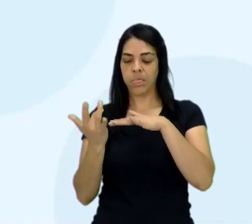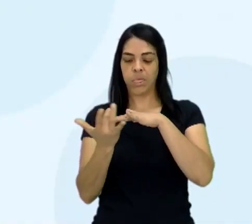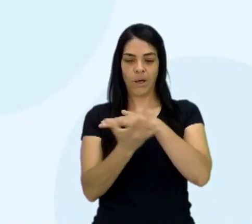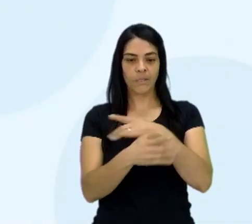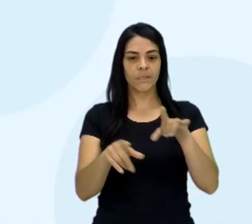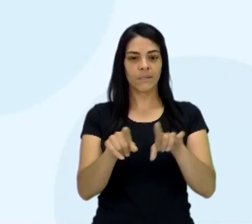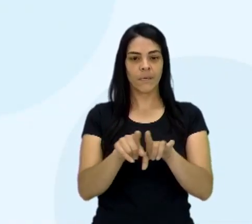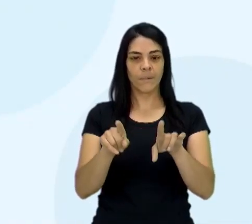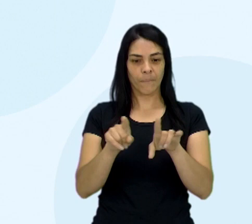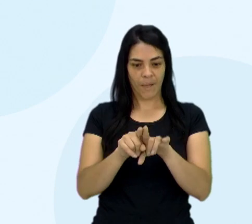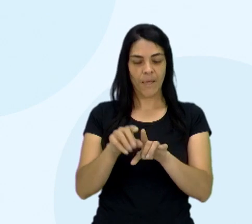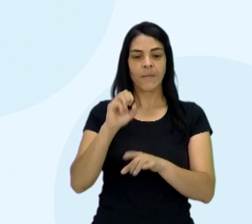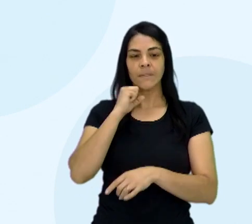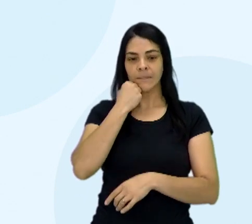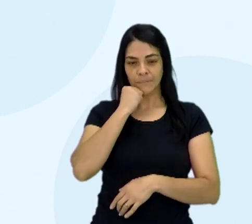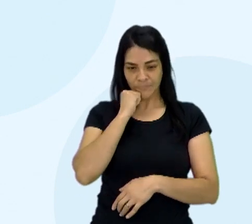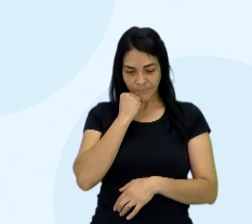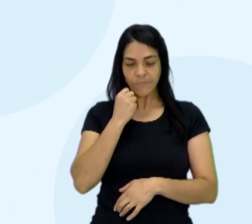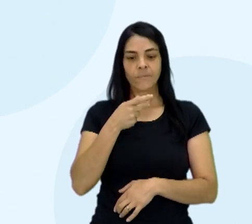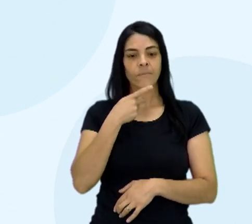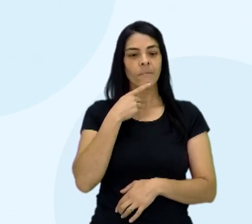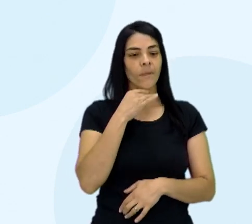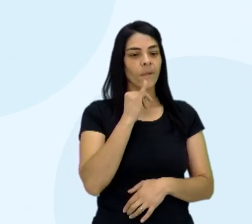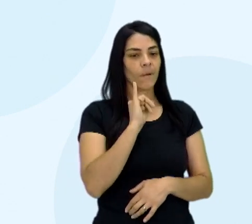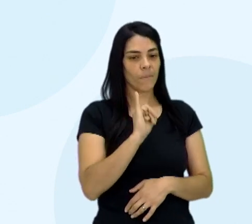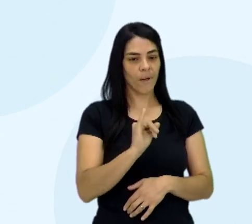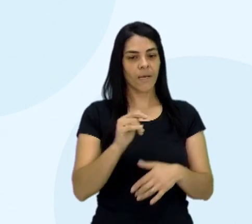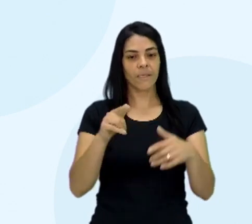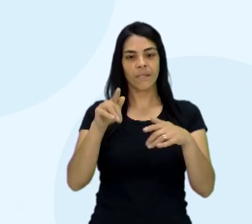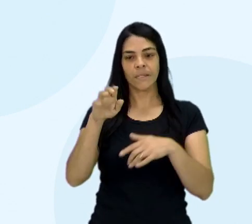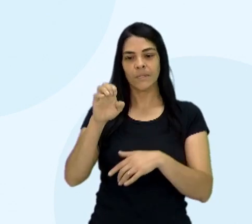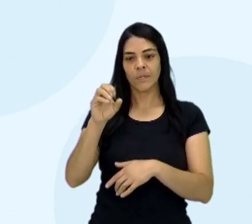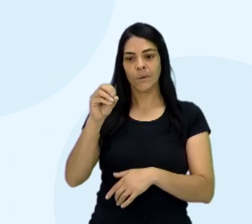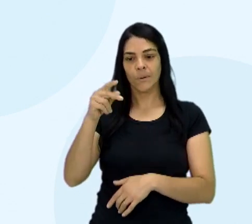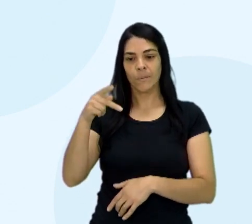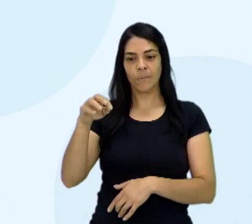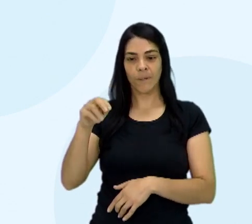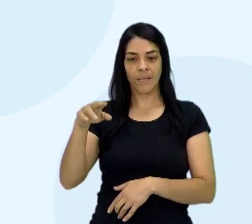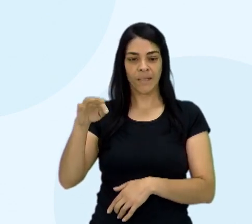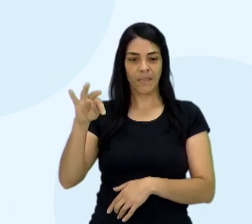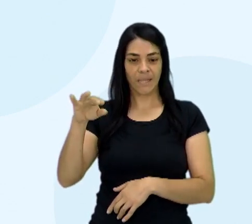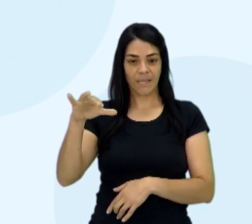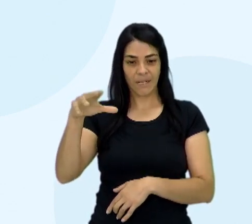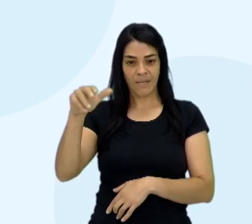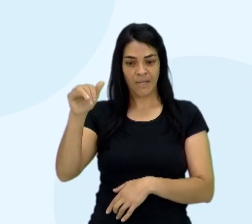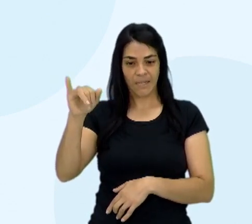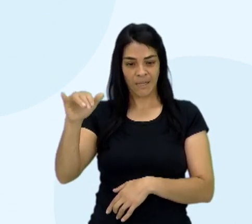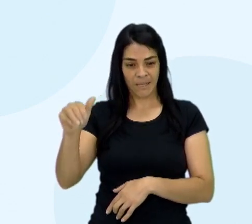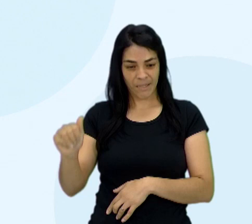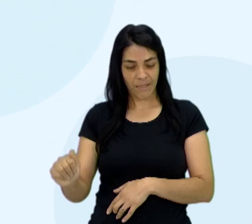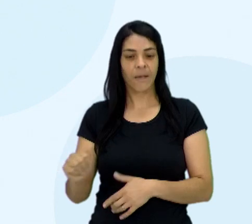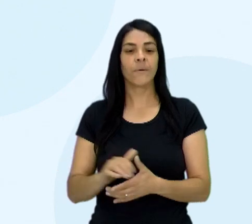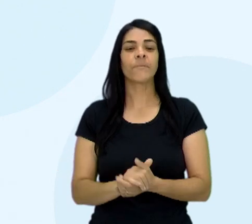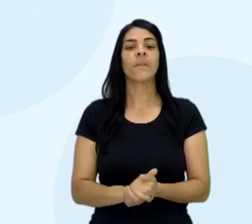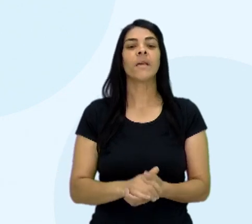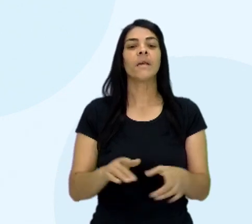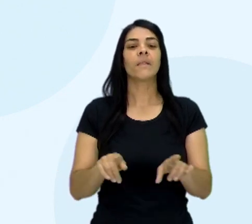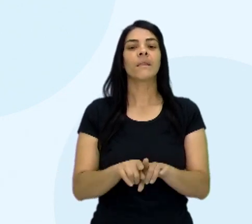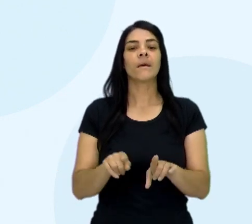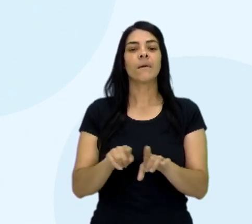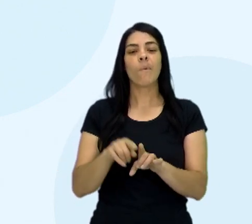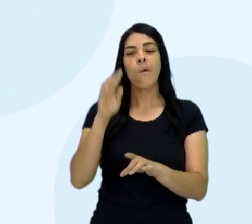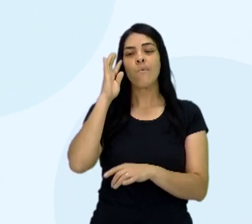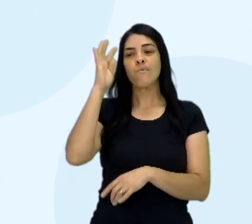foi considerado o pai da geometria. Ele foi também o primeiro filósofo do Ocidente. Então, os filósofos eram